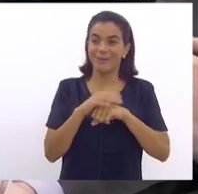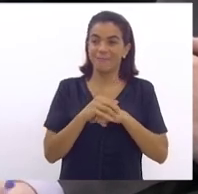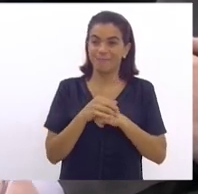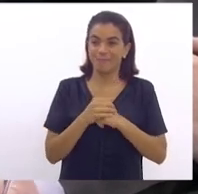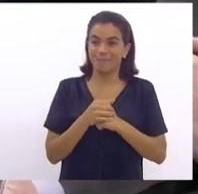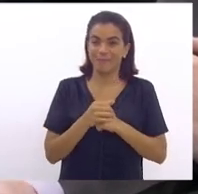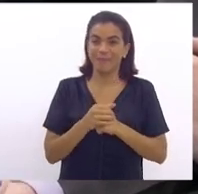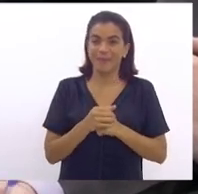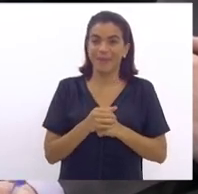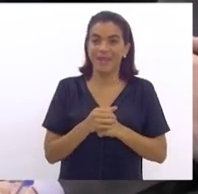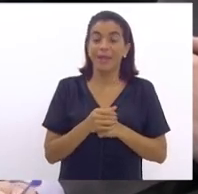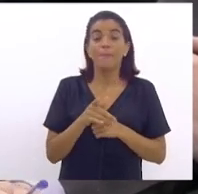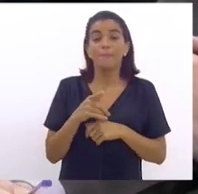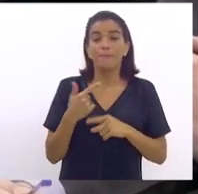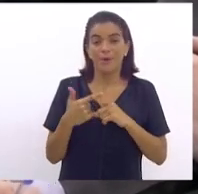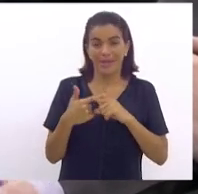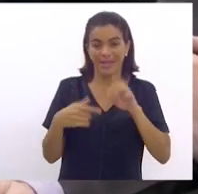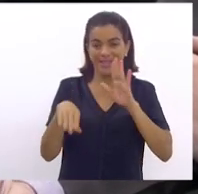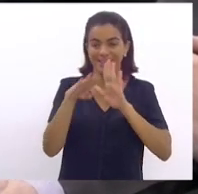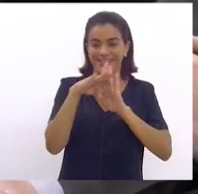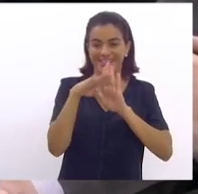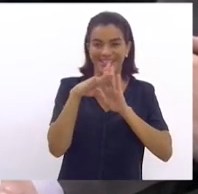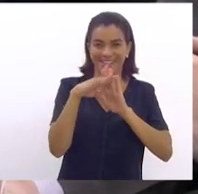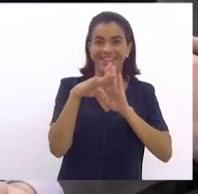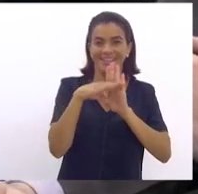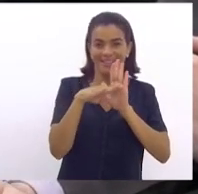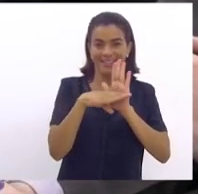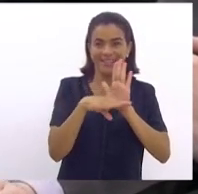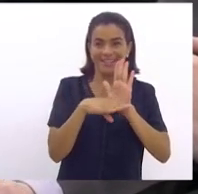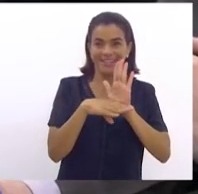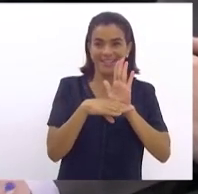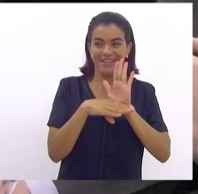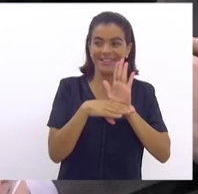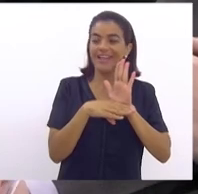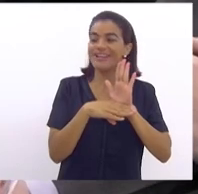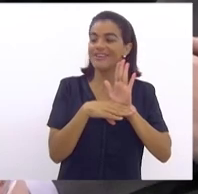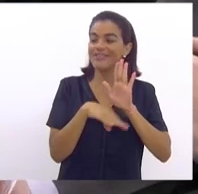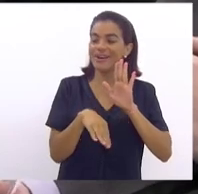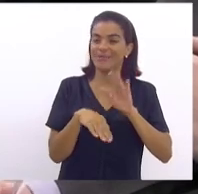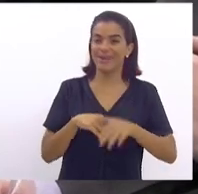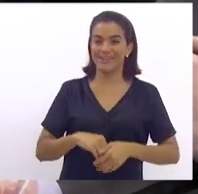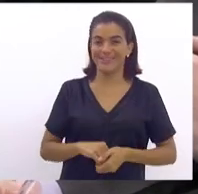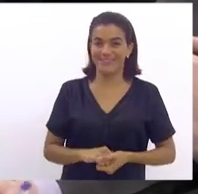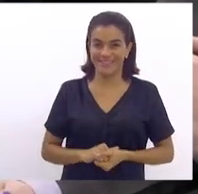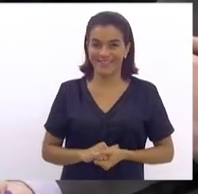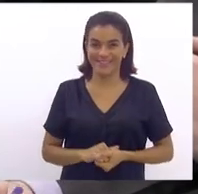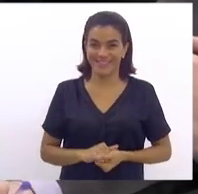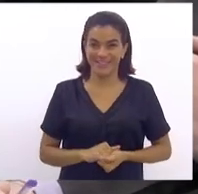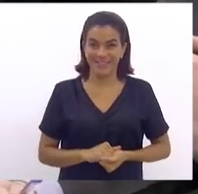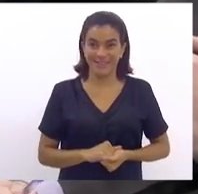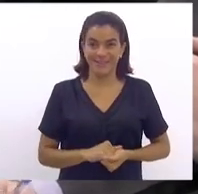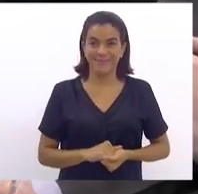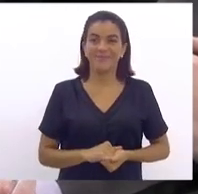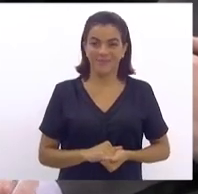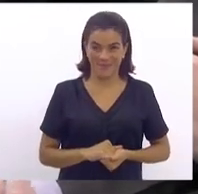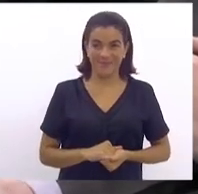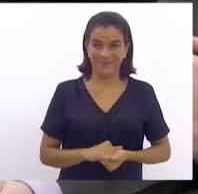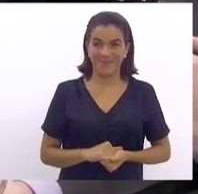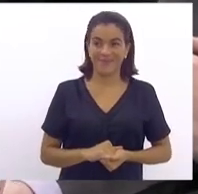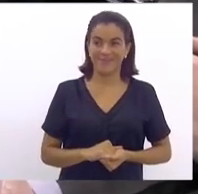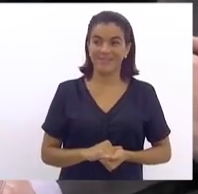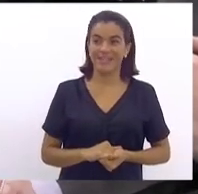essa matéria, já que nós estamos com um problema fiscal no Estado do Rio de Janeiro, para que